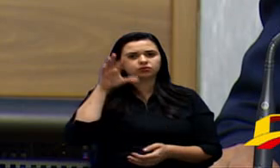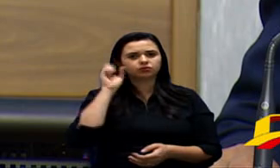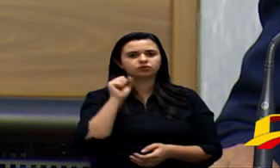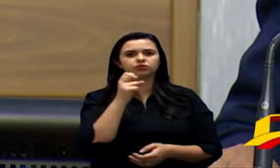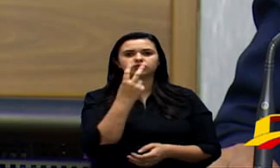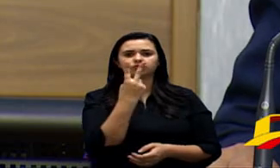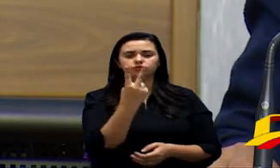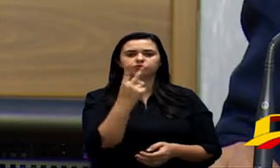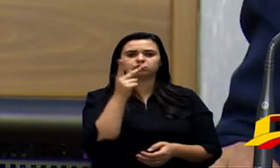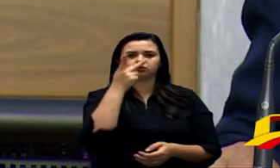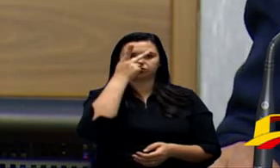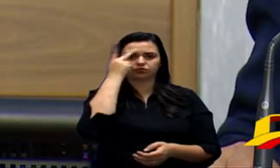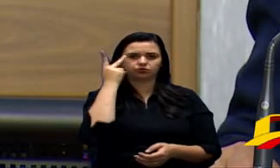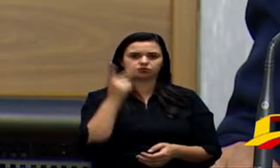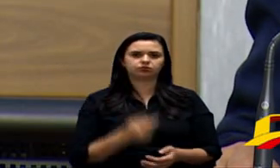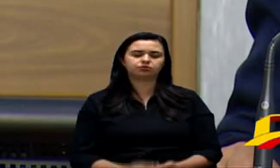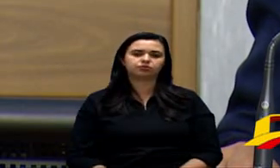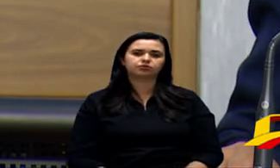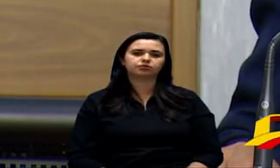nossa audiência.